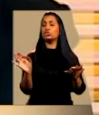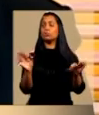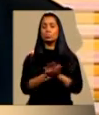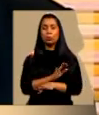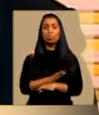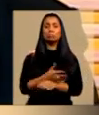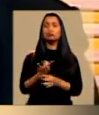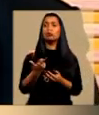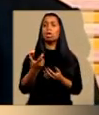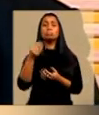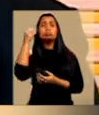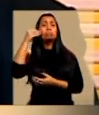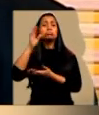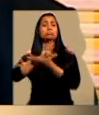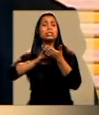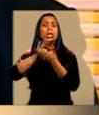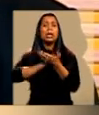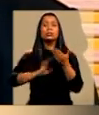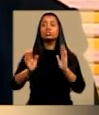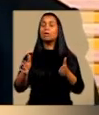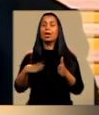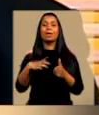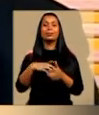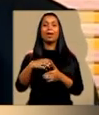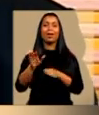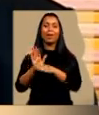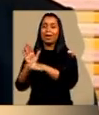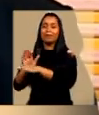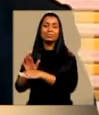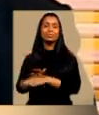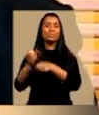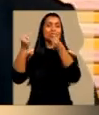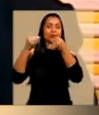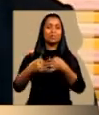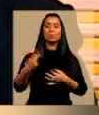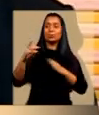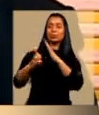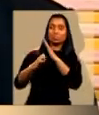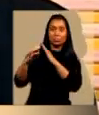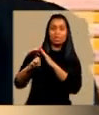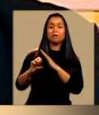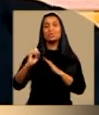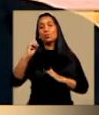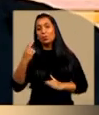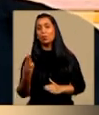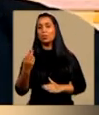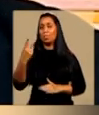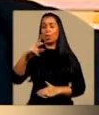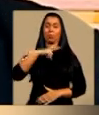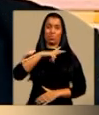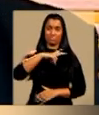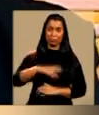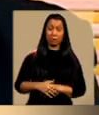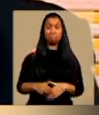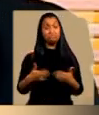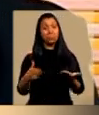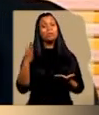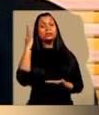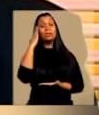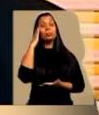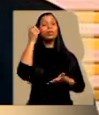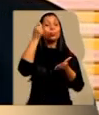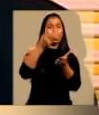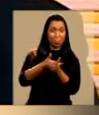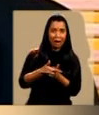faculdade e ele mal teve uma experiência e ele já está fazendo dicas de finanças da sua empresa ou das suas finanças pessoais. Então,